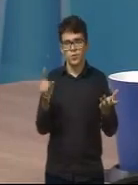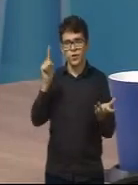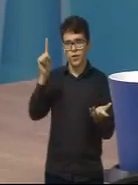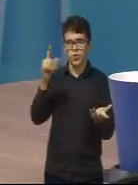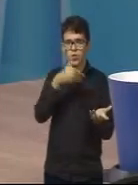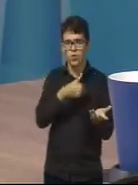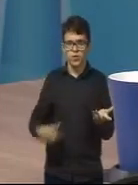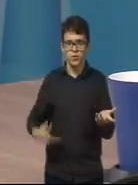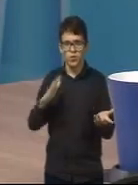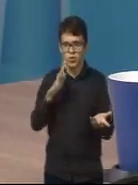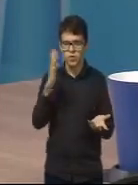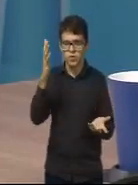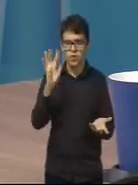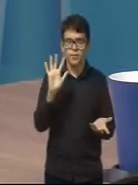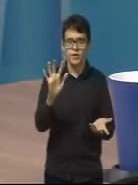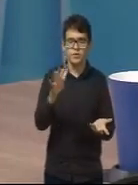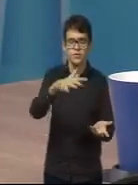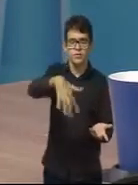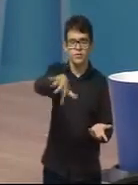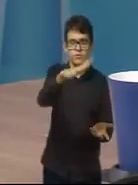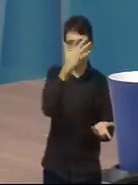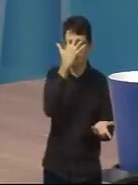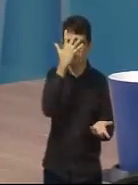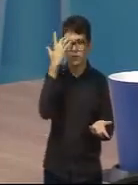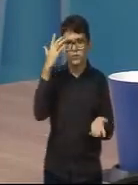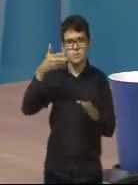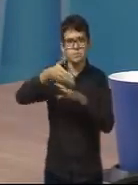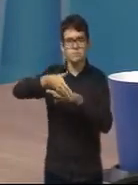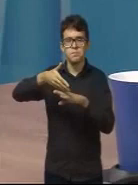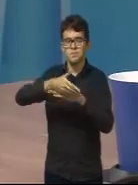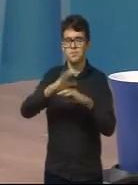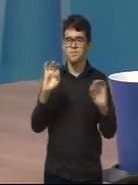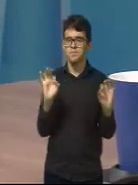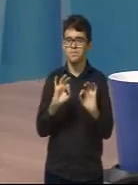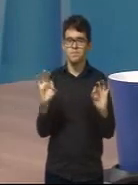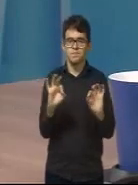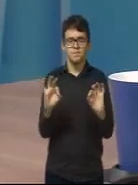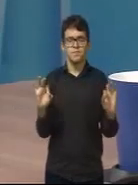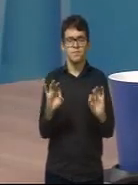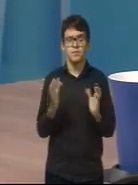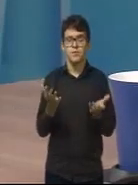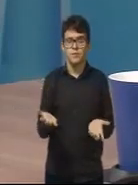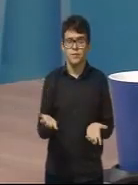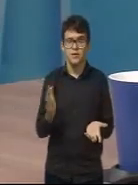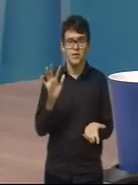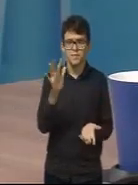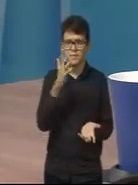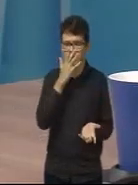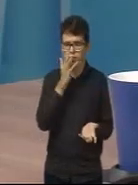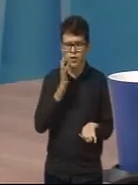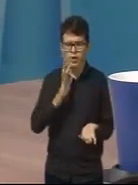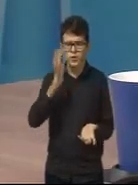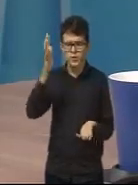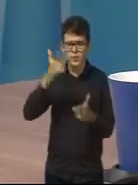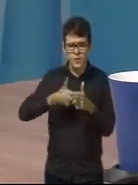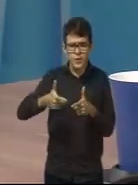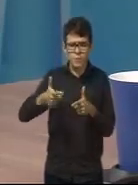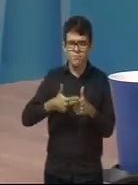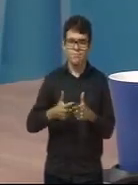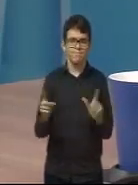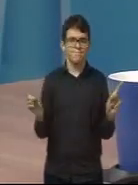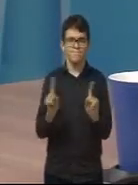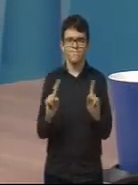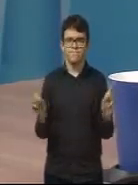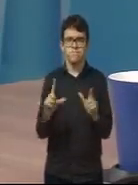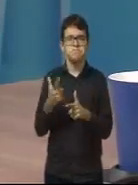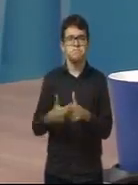né? E terminam fazendo certos arremedos que não resolvem o problema na sua totalidade. Eu